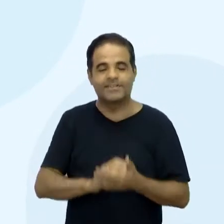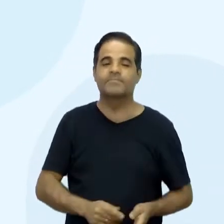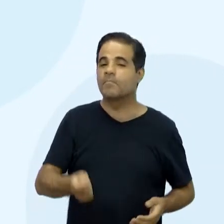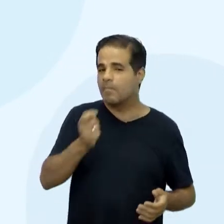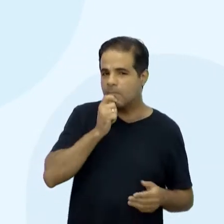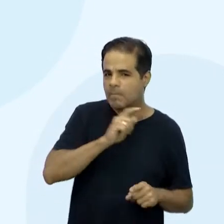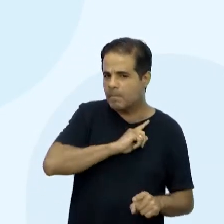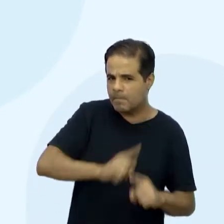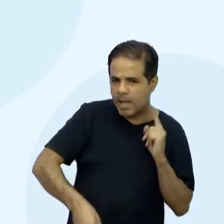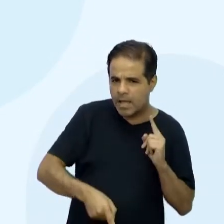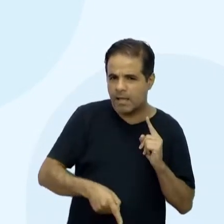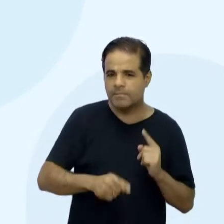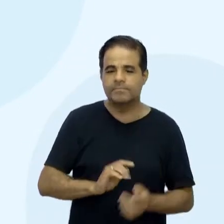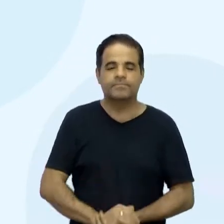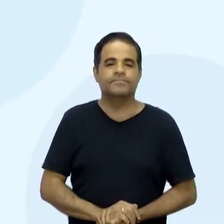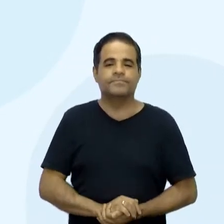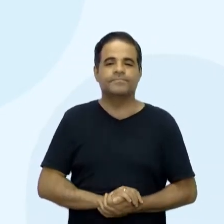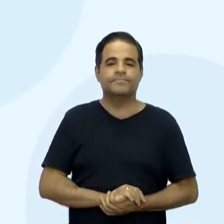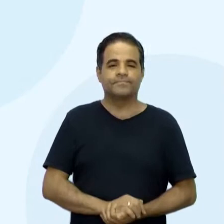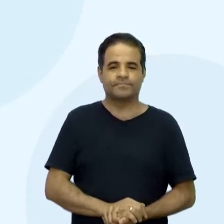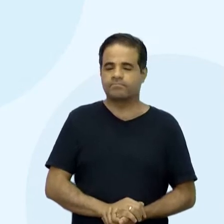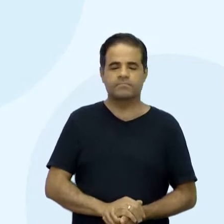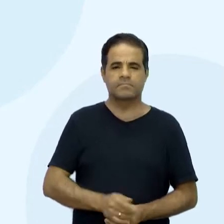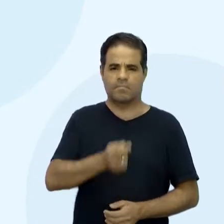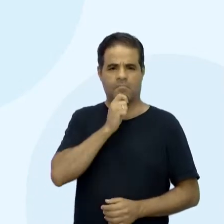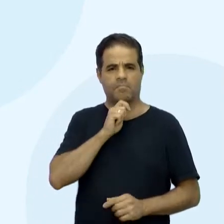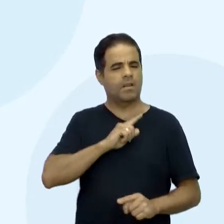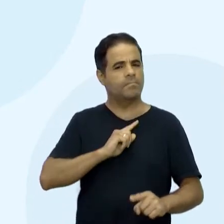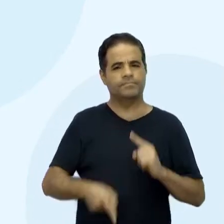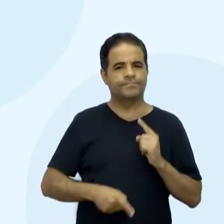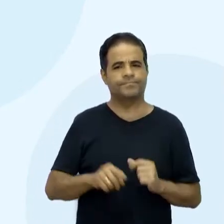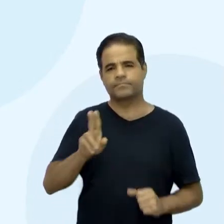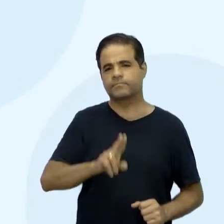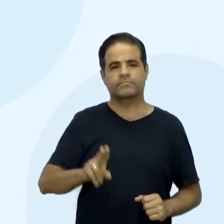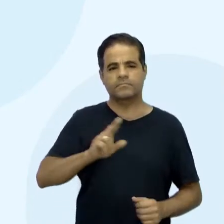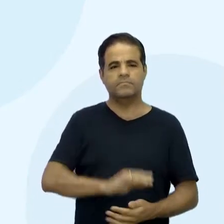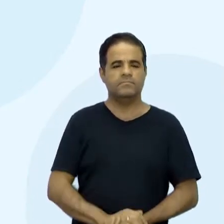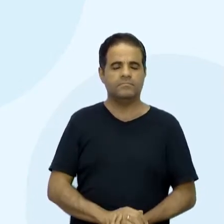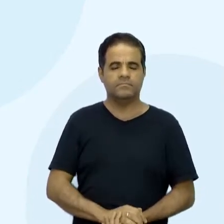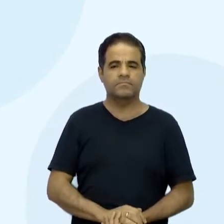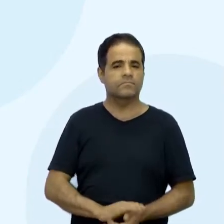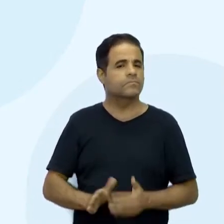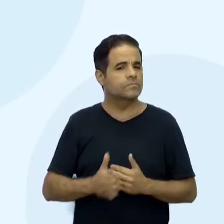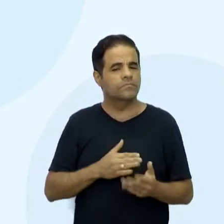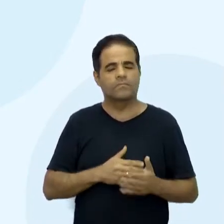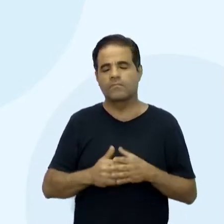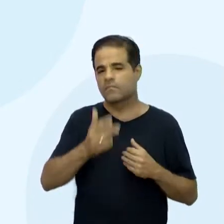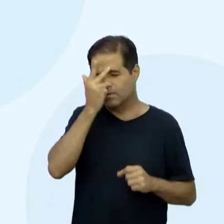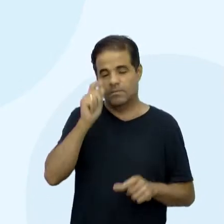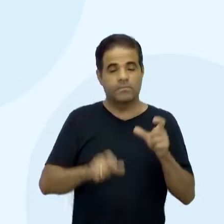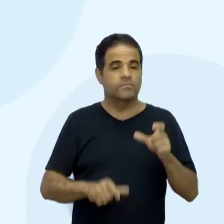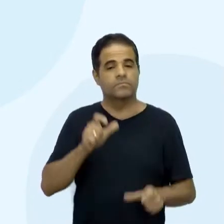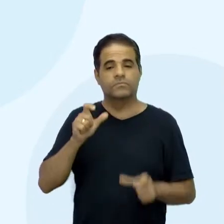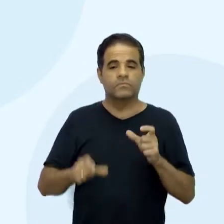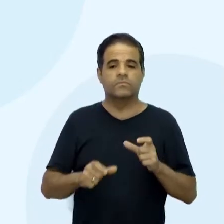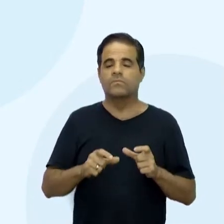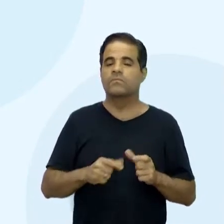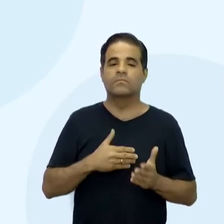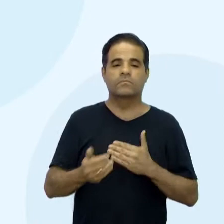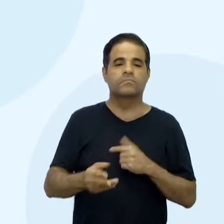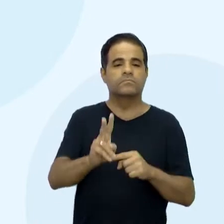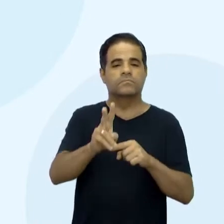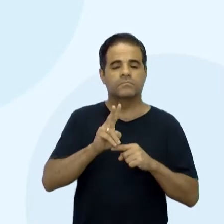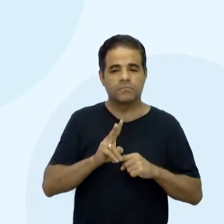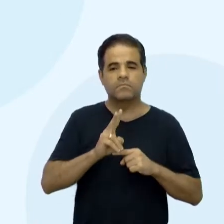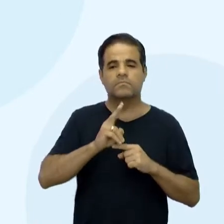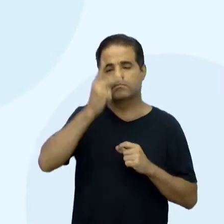sem restrição. Sem restrição para o uso. Então, qualquer pessoa aí que quer pegar um empréstimo